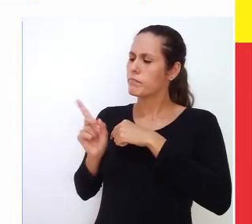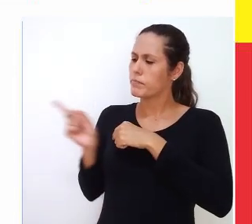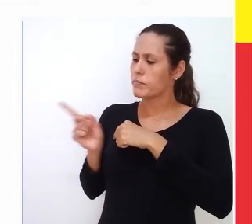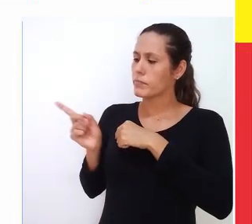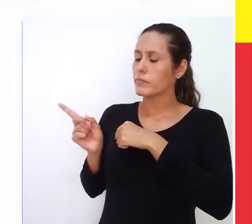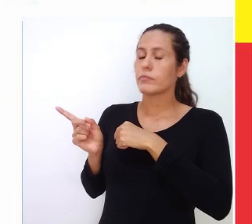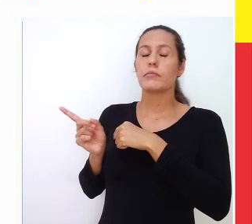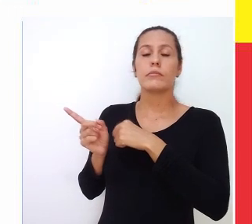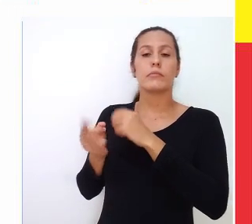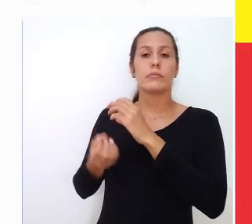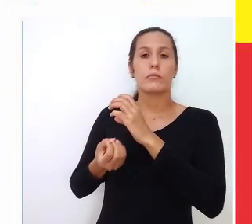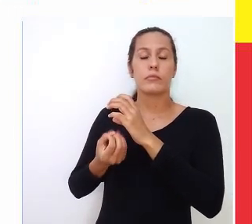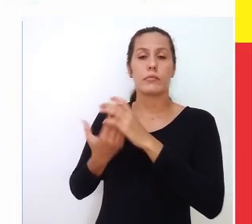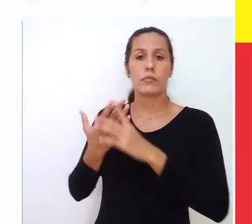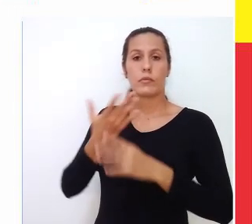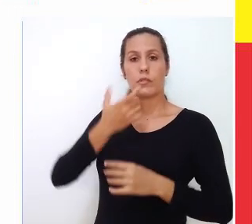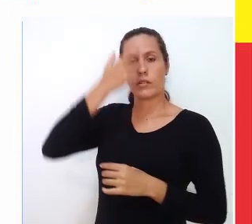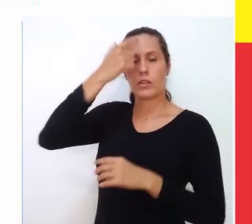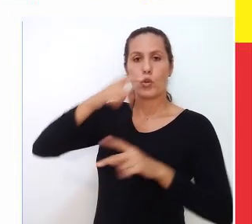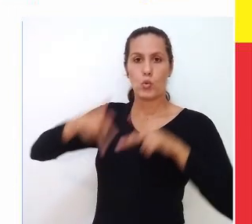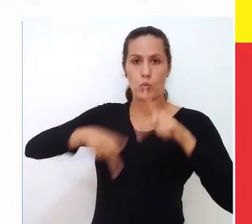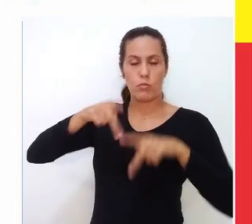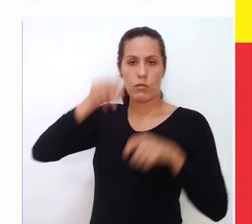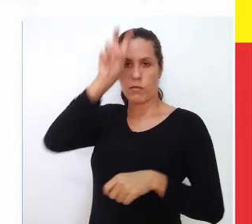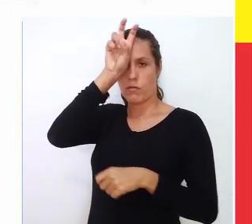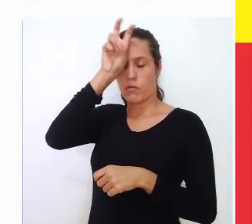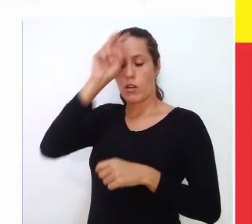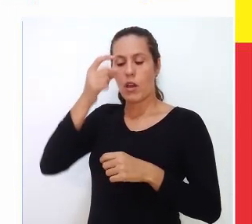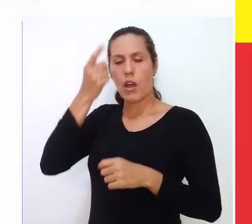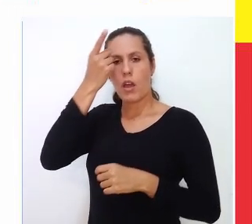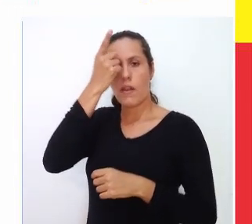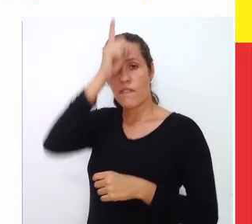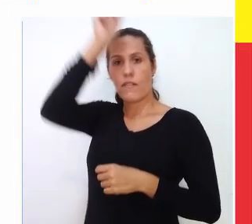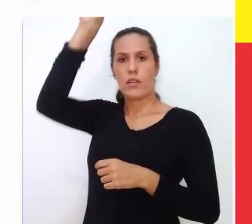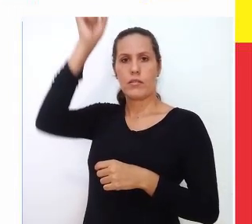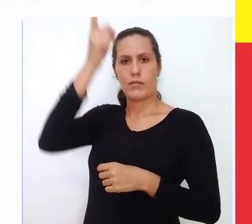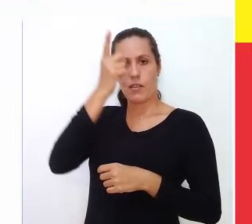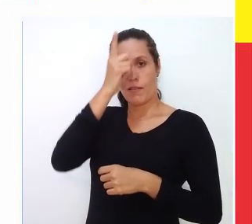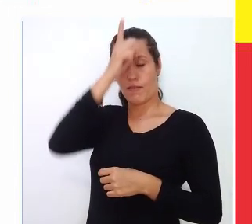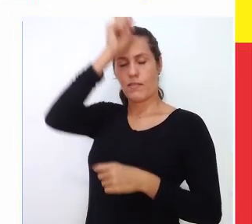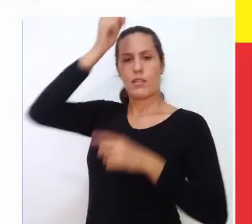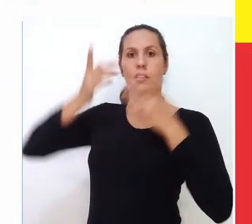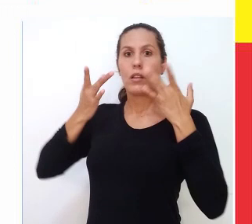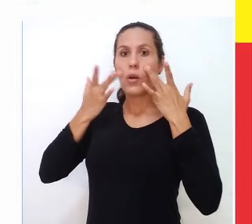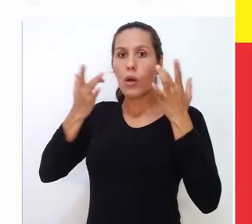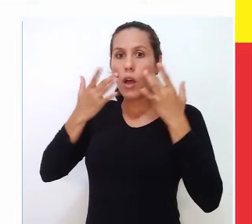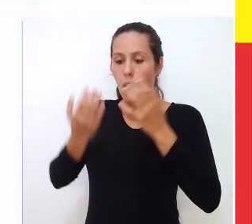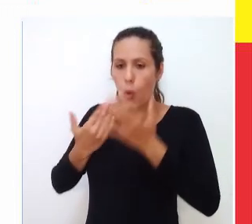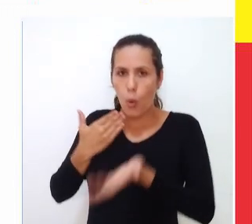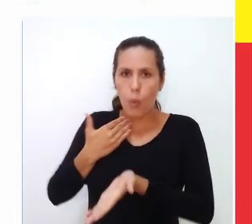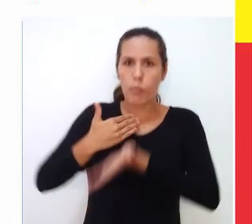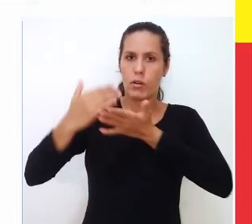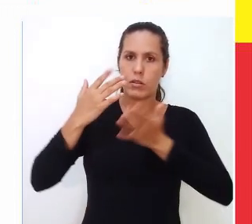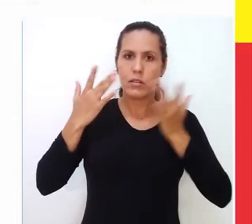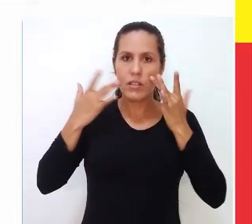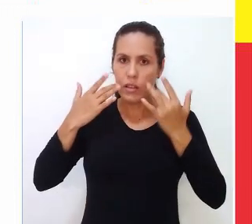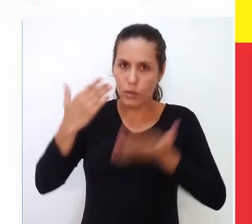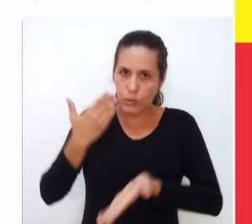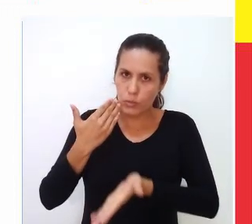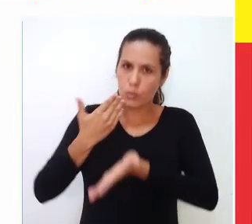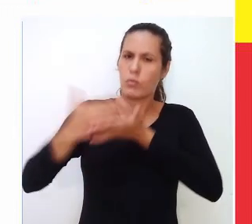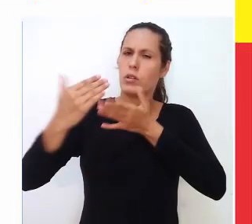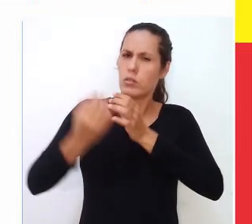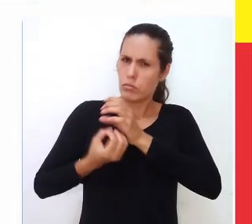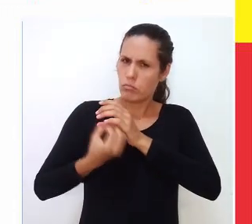que os gregos inventam o teatro, por assim dizer, que passa a acontecer a ação dramática